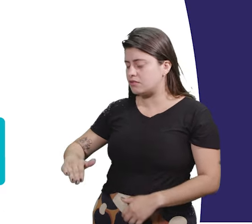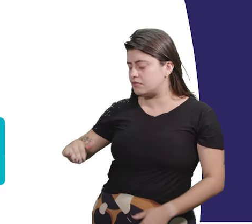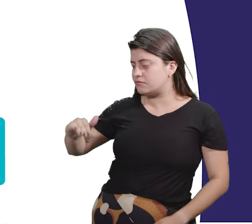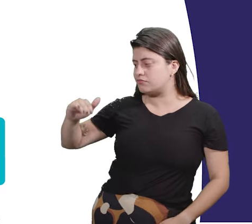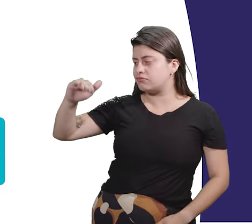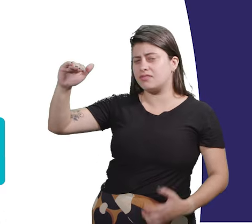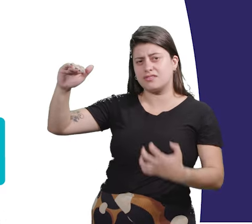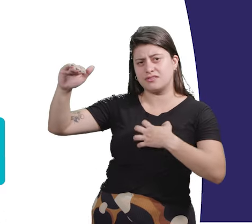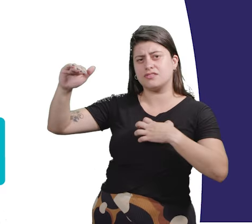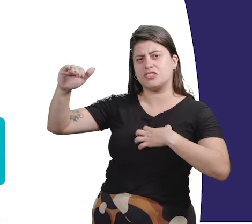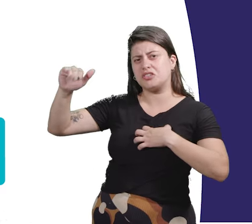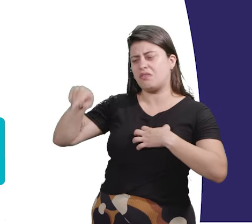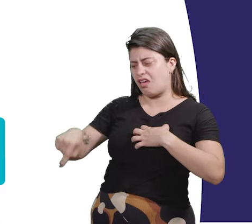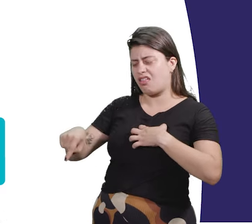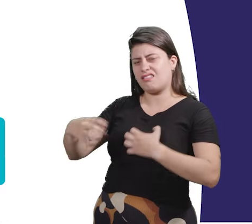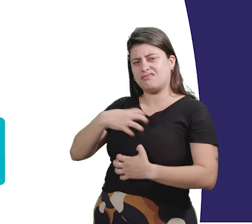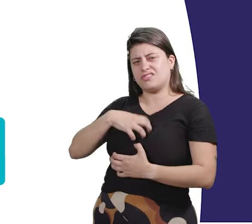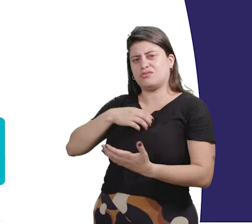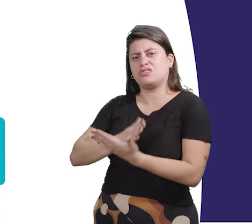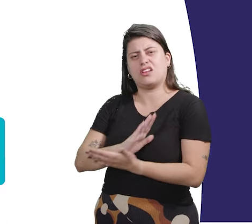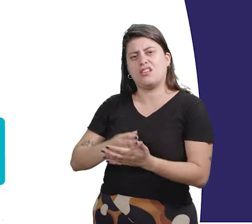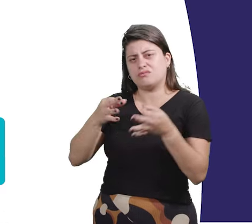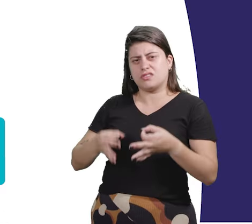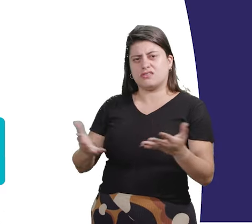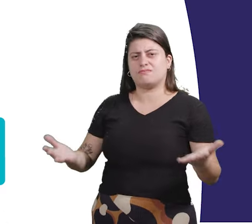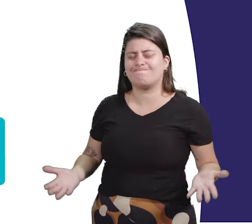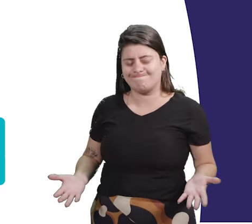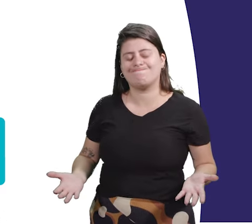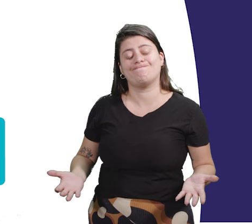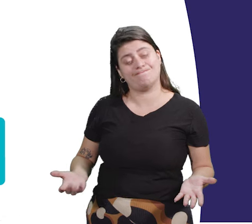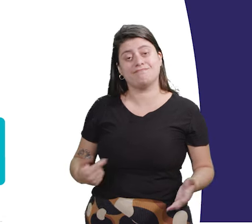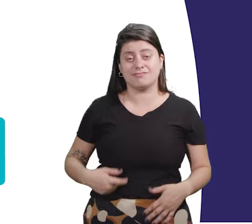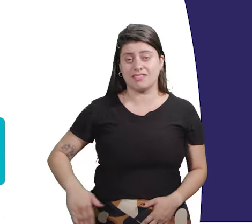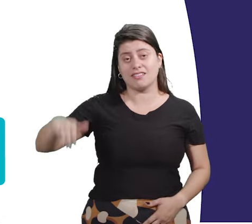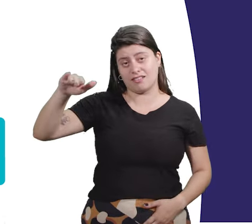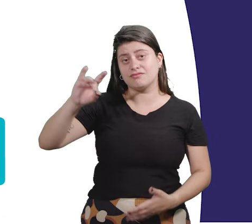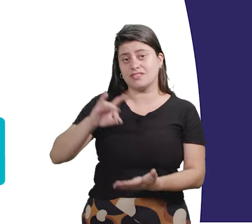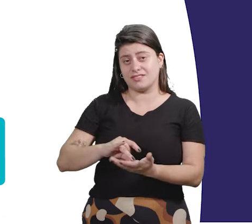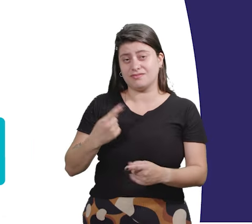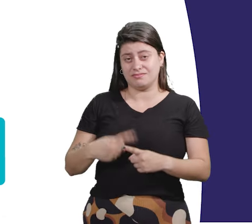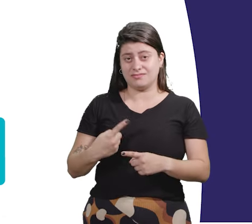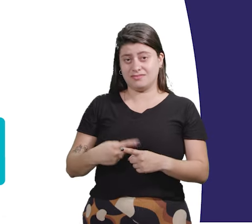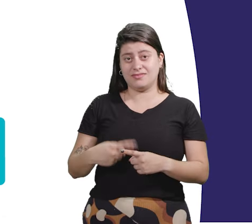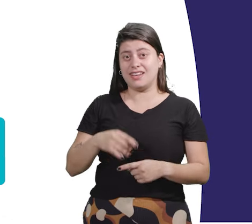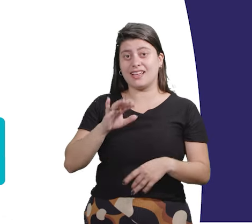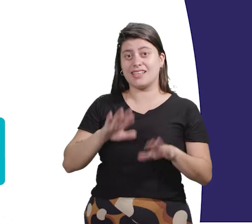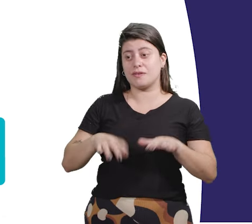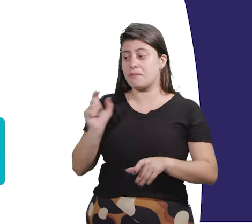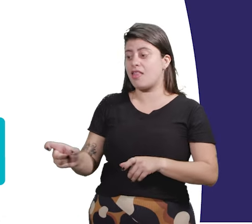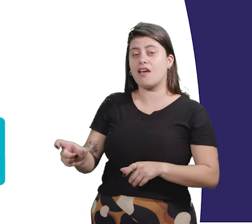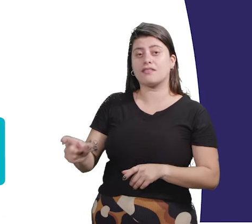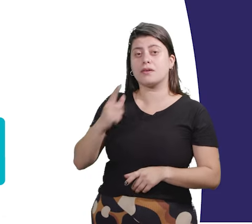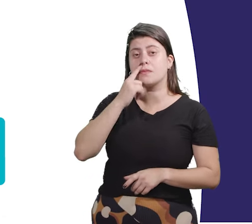né? E cresce. Porque fica ali, né? Às vezes a fala vem de quem?